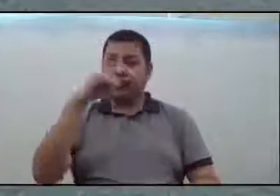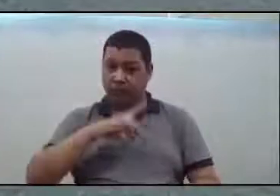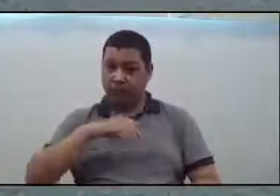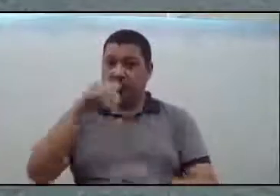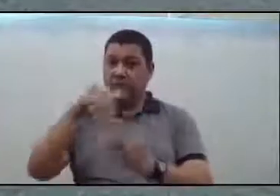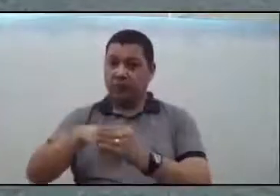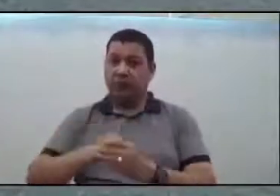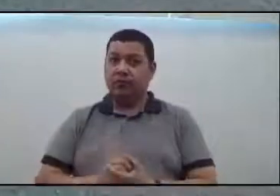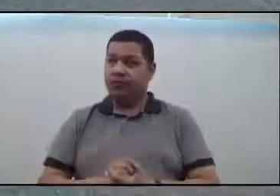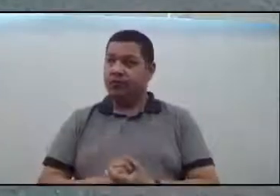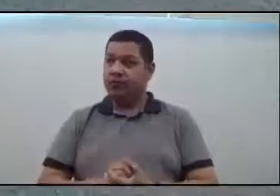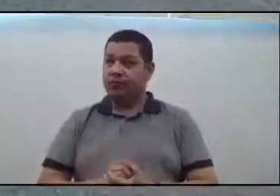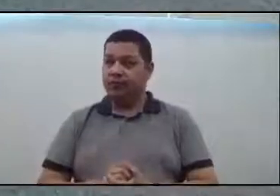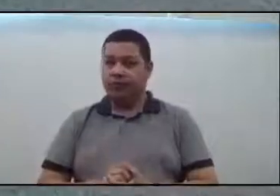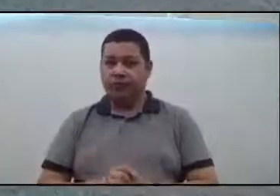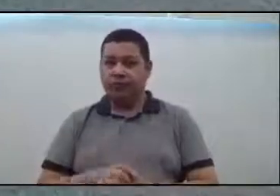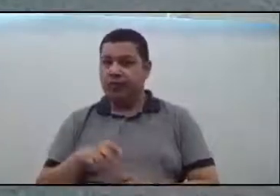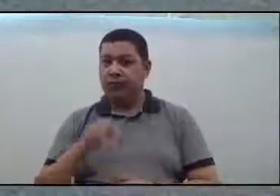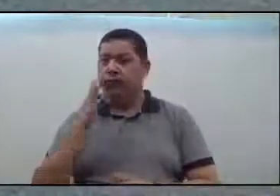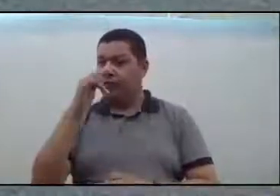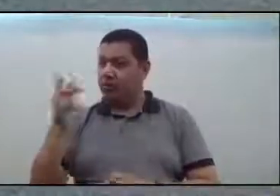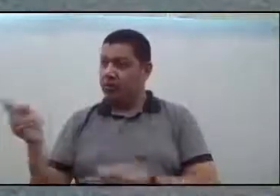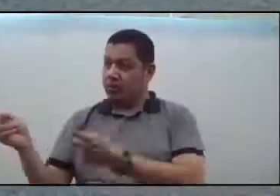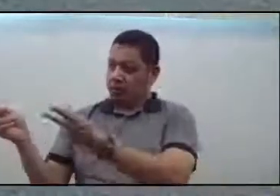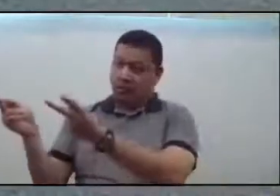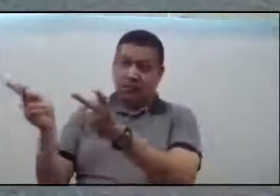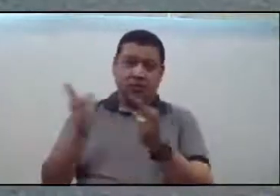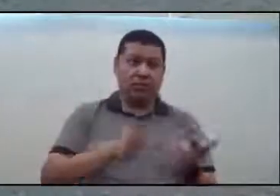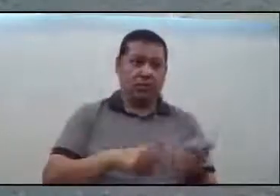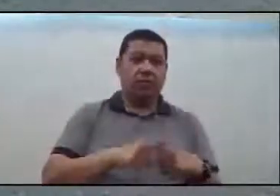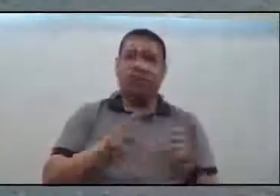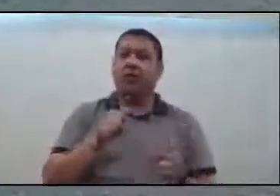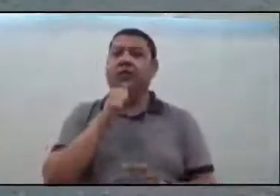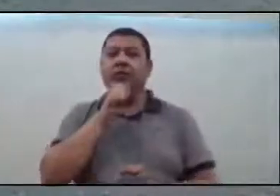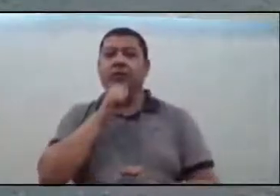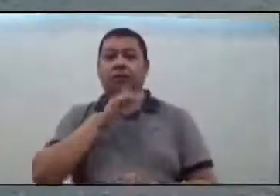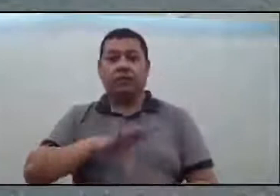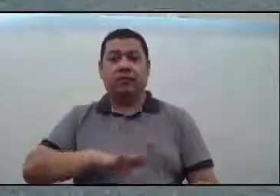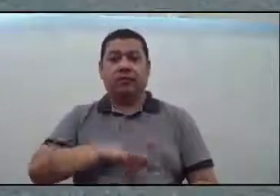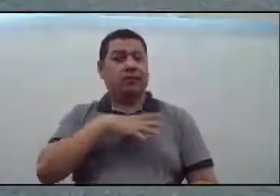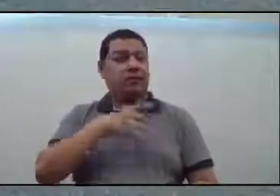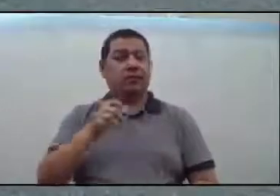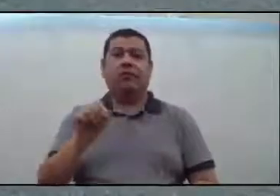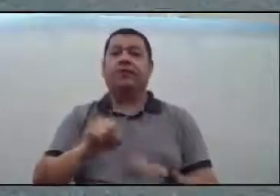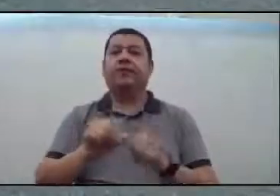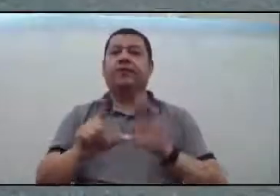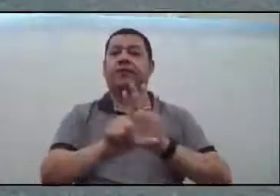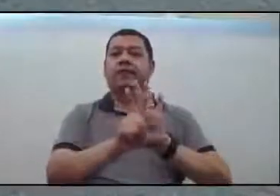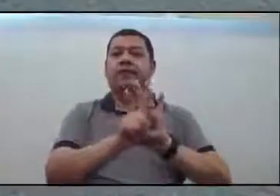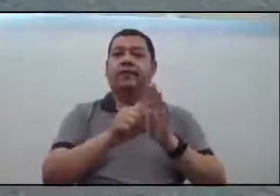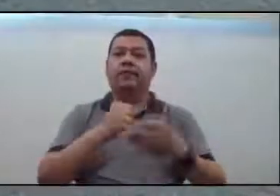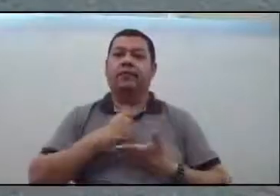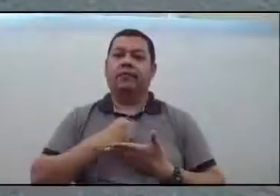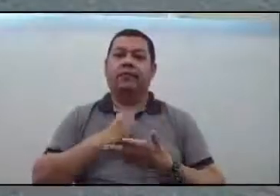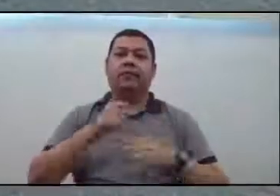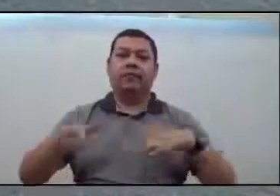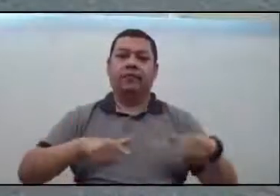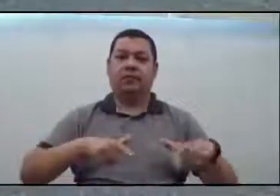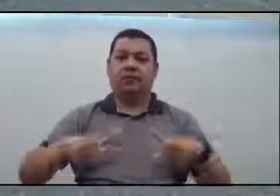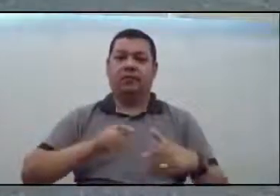dias, estão visitando o Cacoal. Só que eles não têm coragem de fazer uma lei para defender os